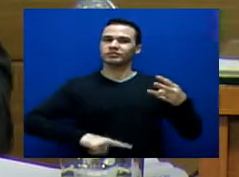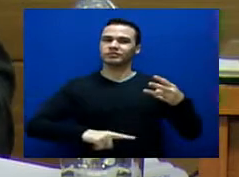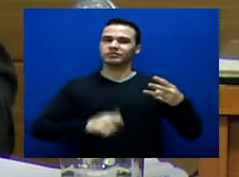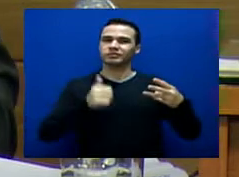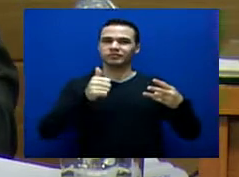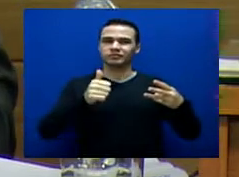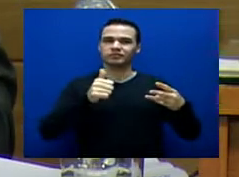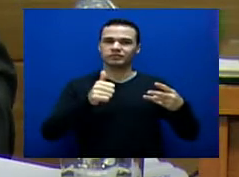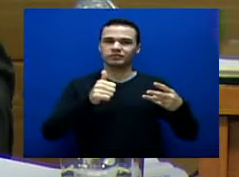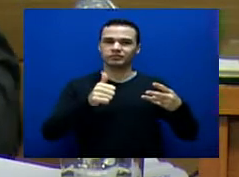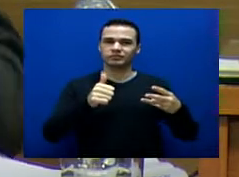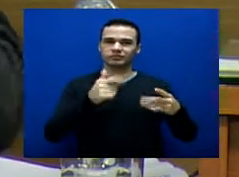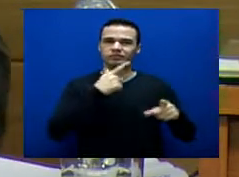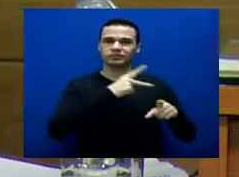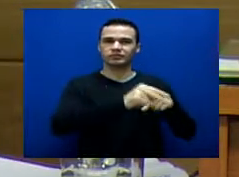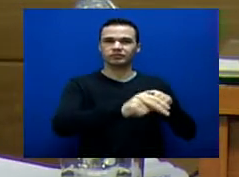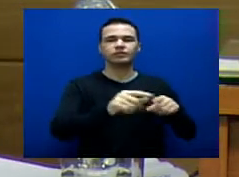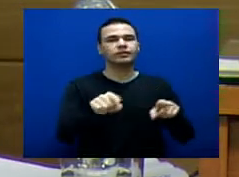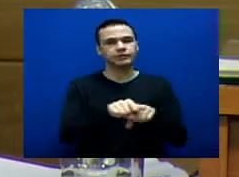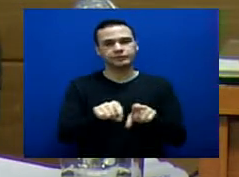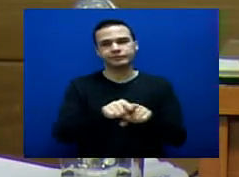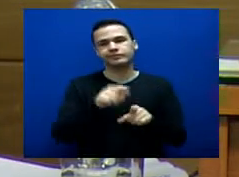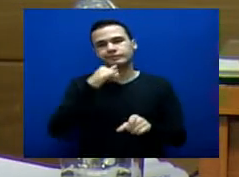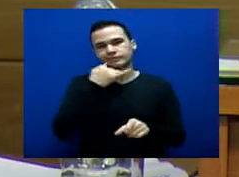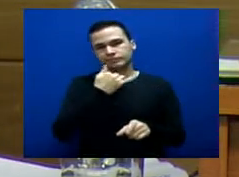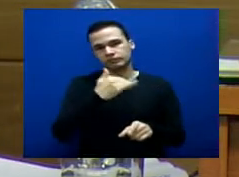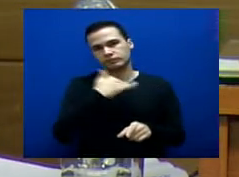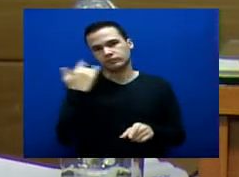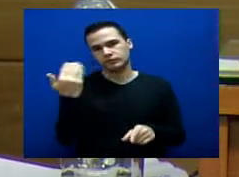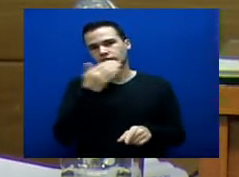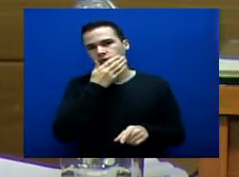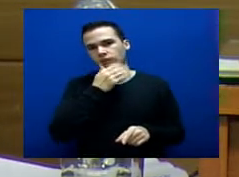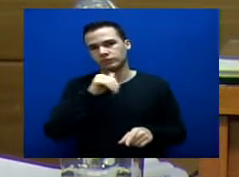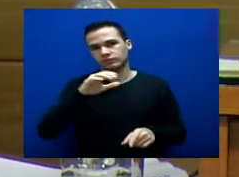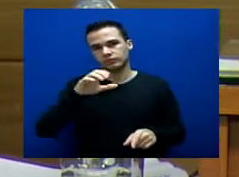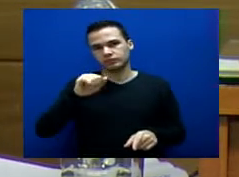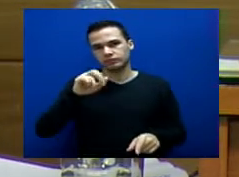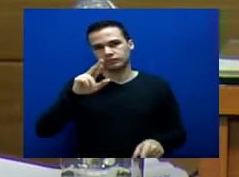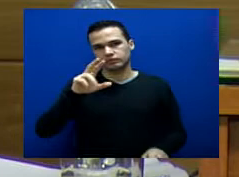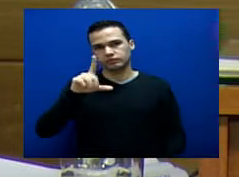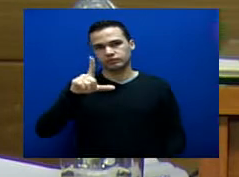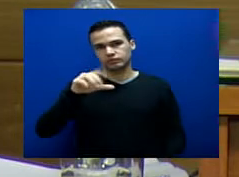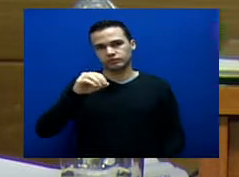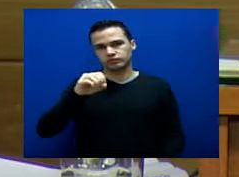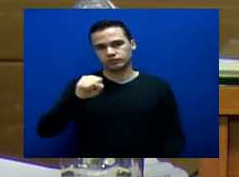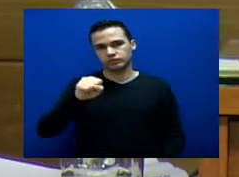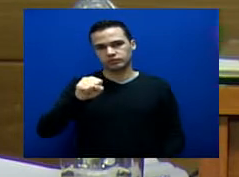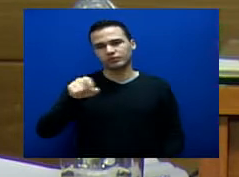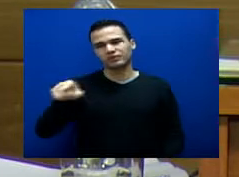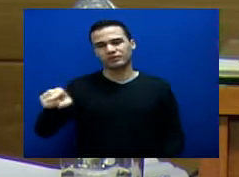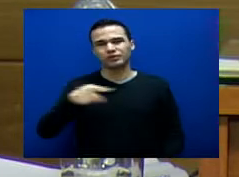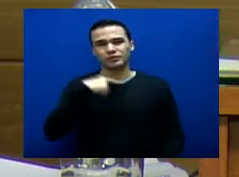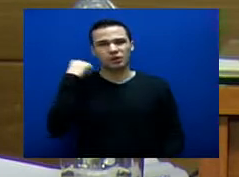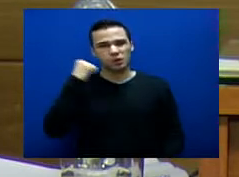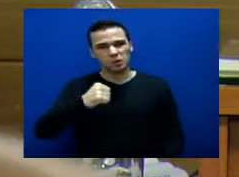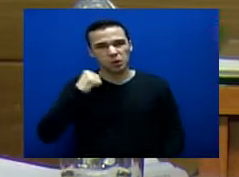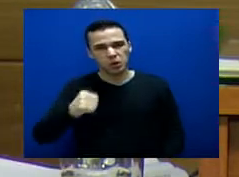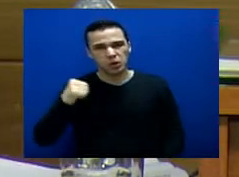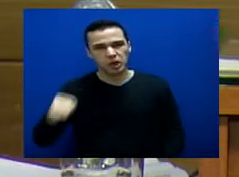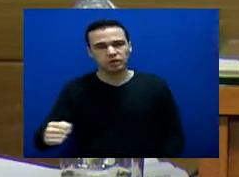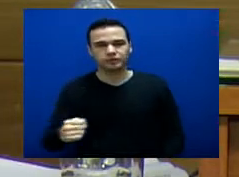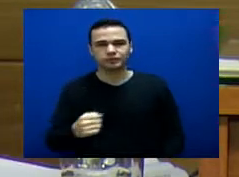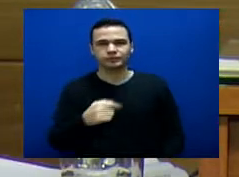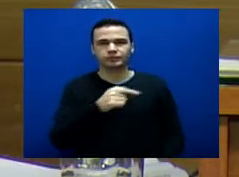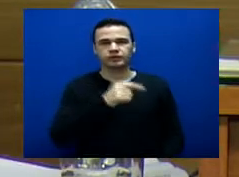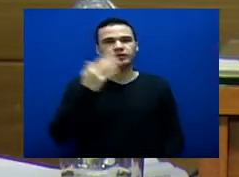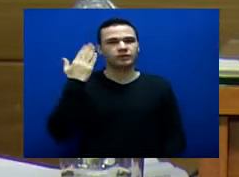E também quero deixar registrado aí o nosso sentimento à família do Carlos Laricão, né, foi assassinado, na verdade, viu, vereador,